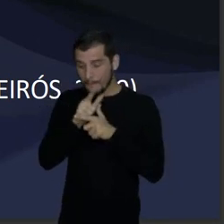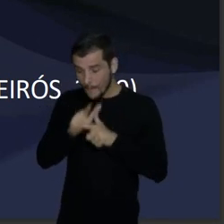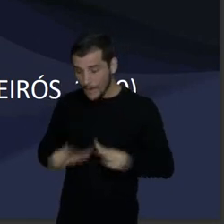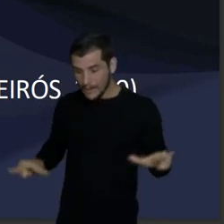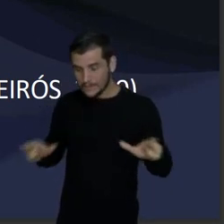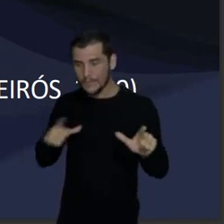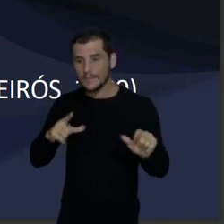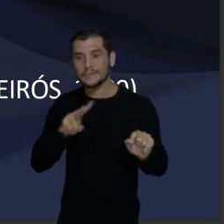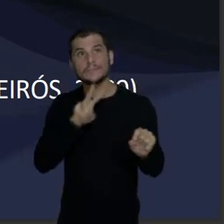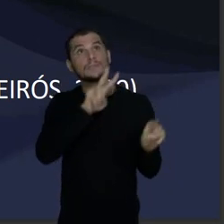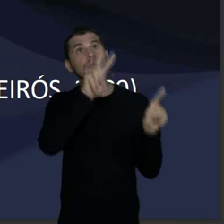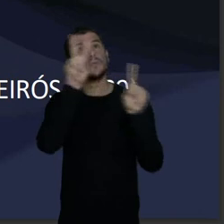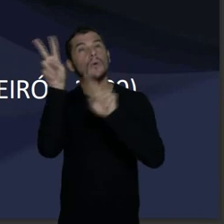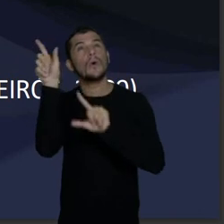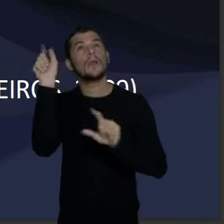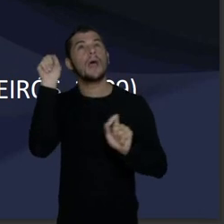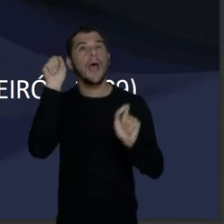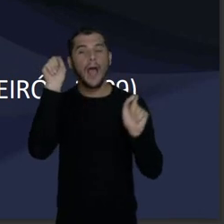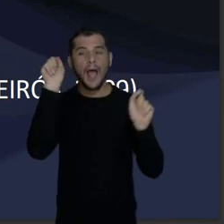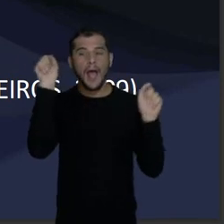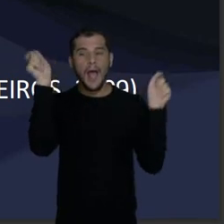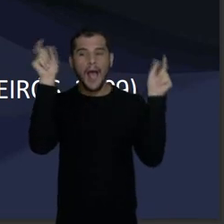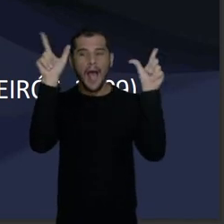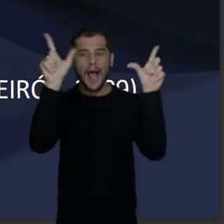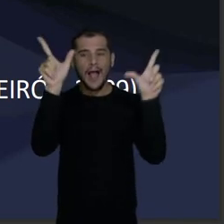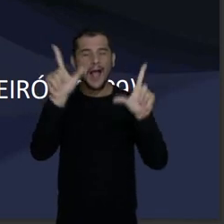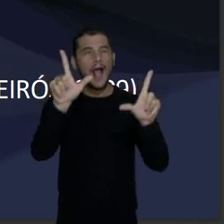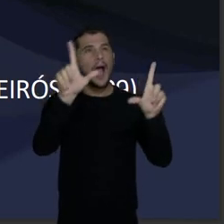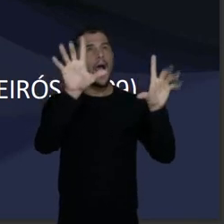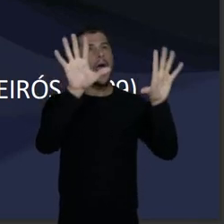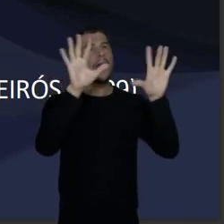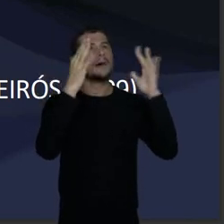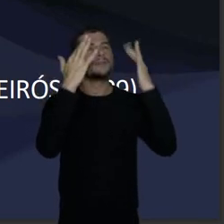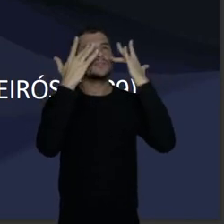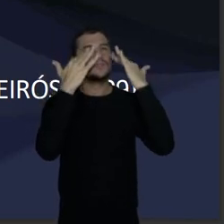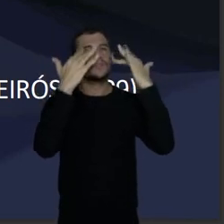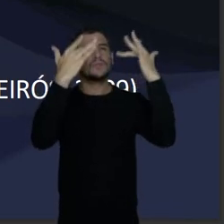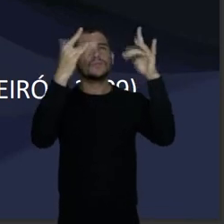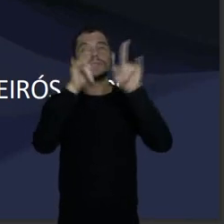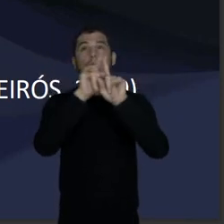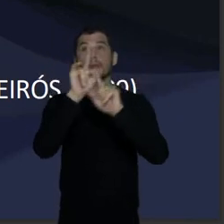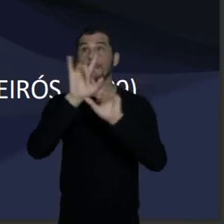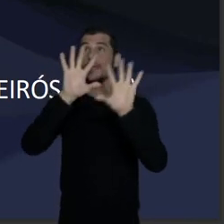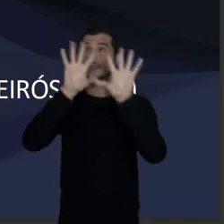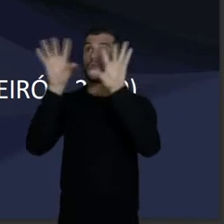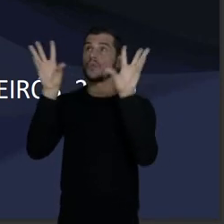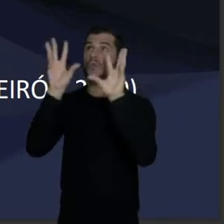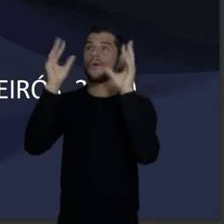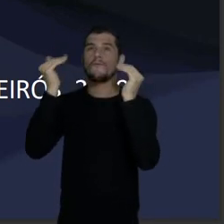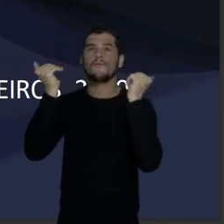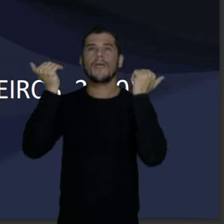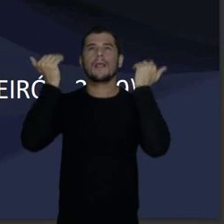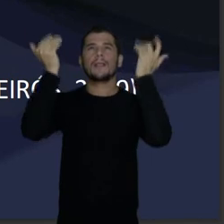que existe muito depois das nuvens infinito